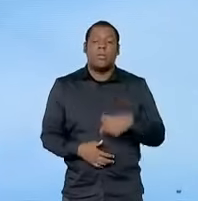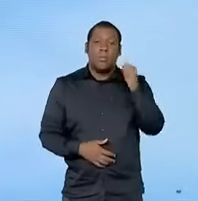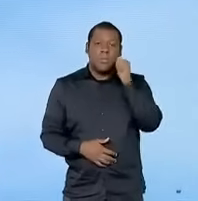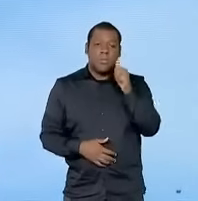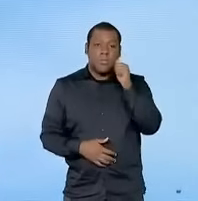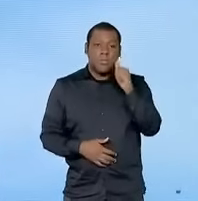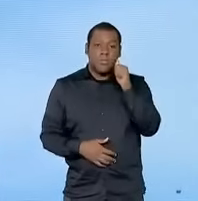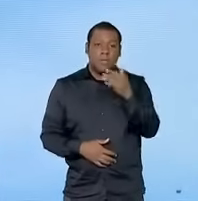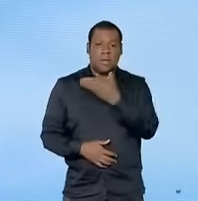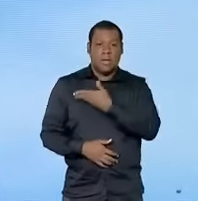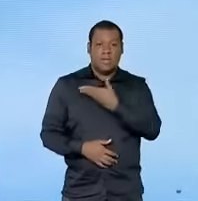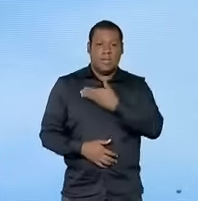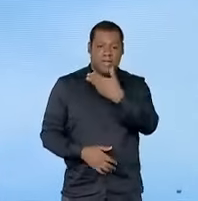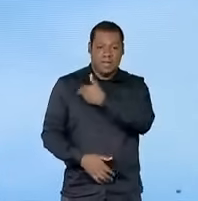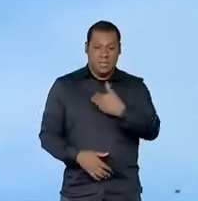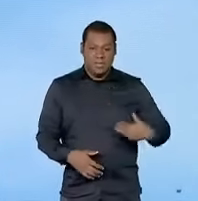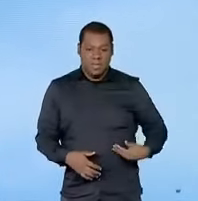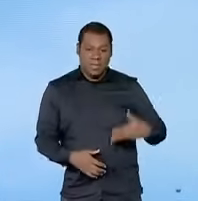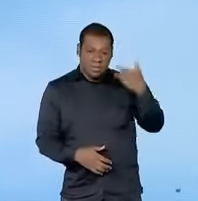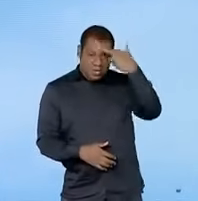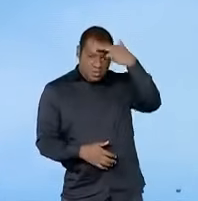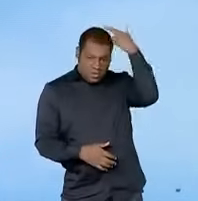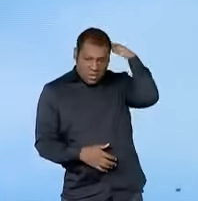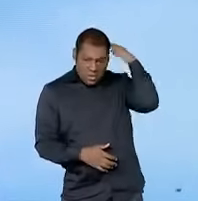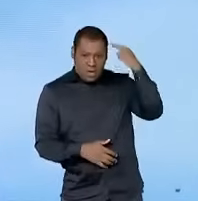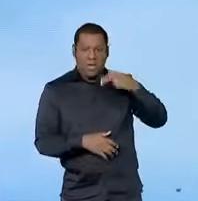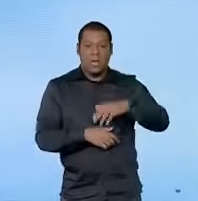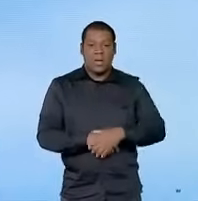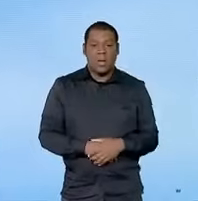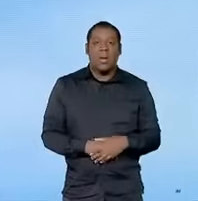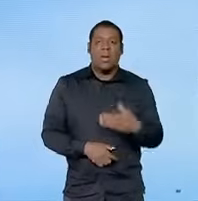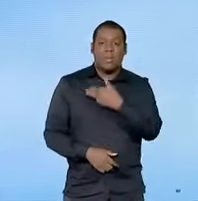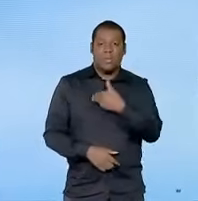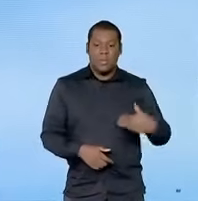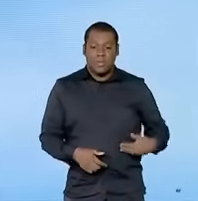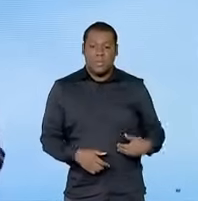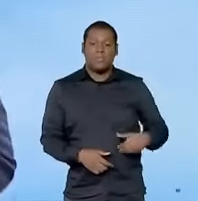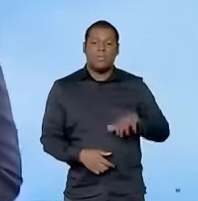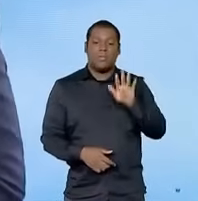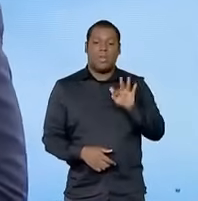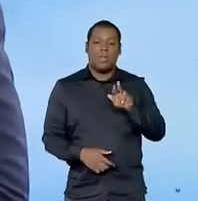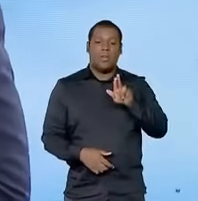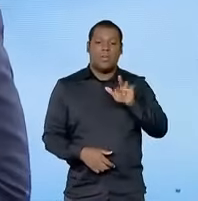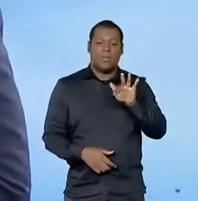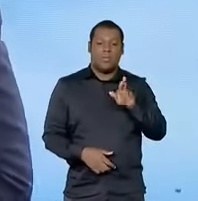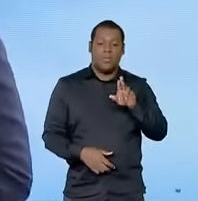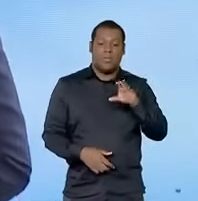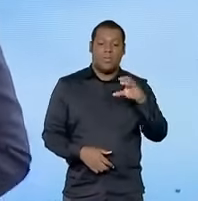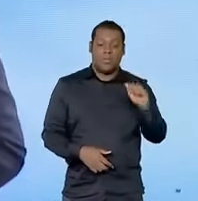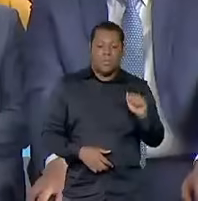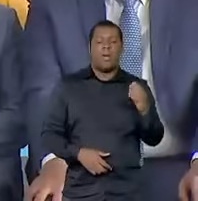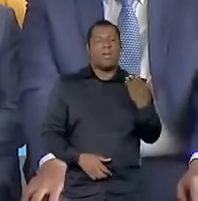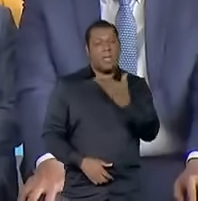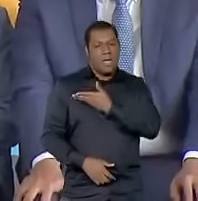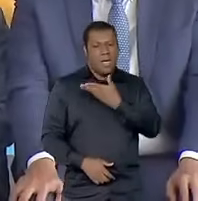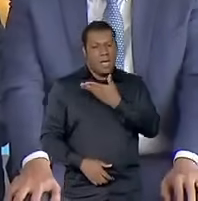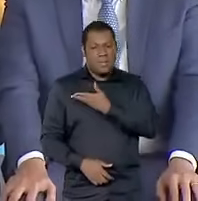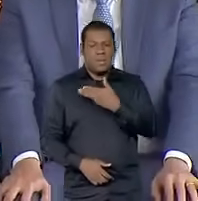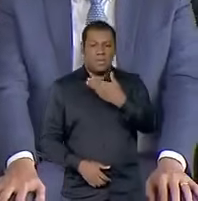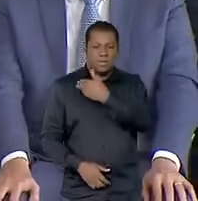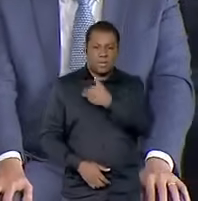ministra Aniele, ministro Juscelino, ministro Fofuca, ao meu amigo ministro Rui Costa,